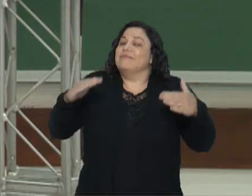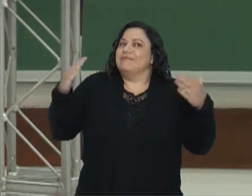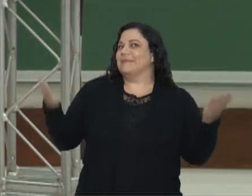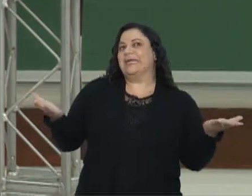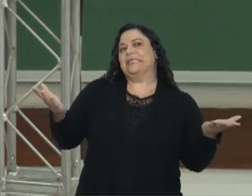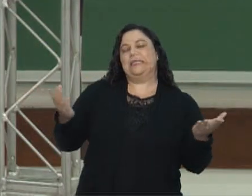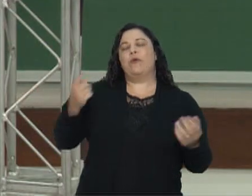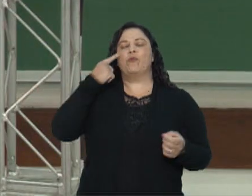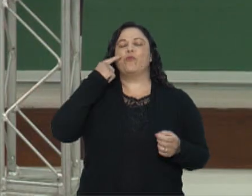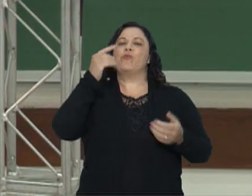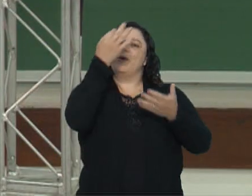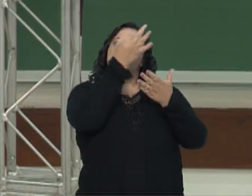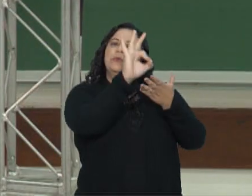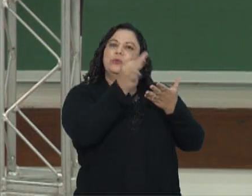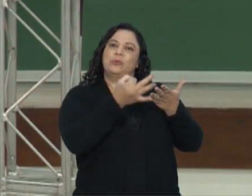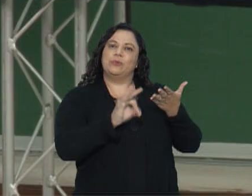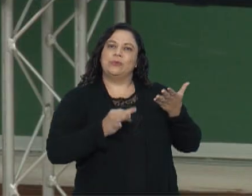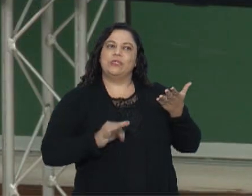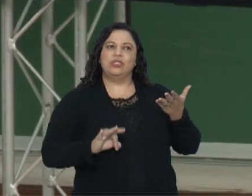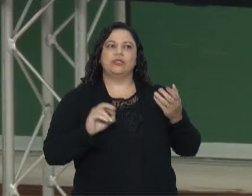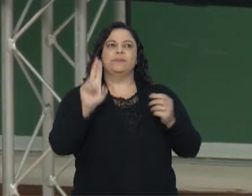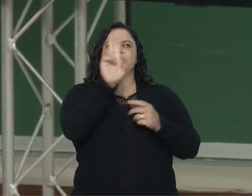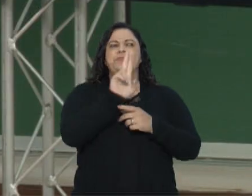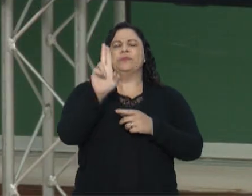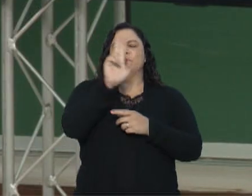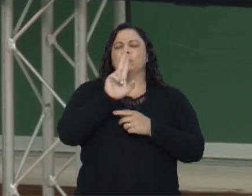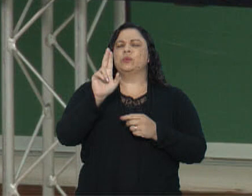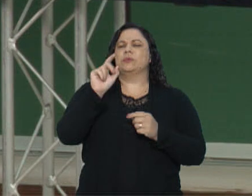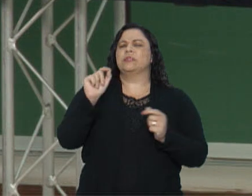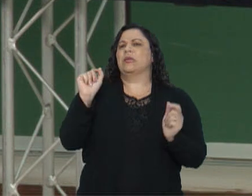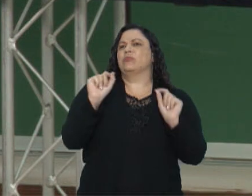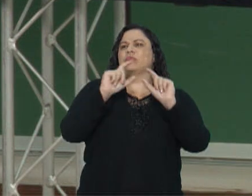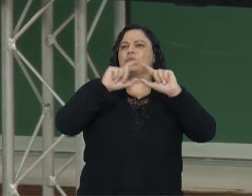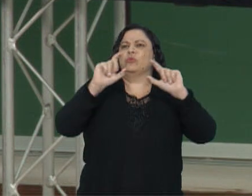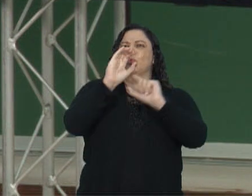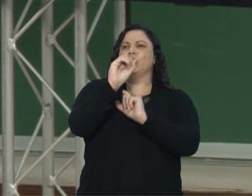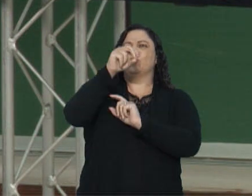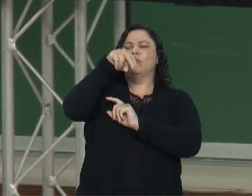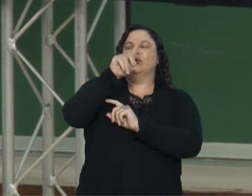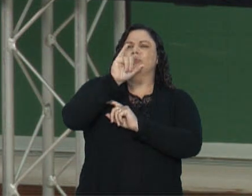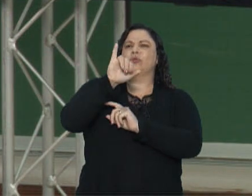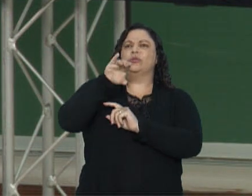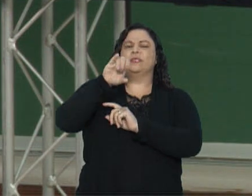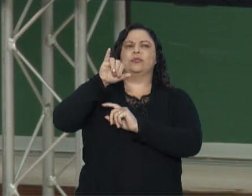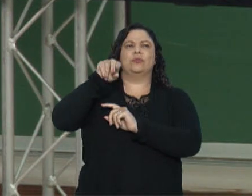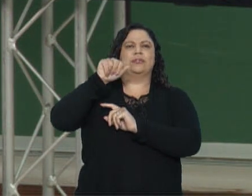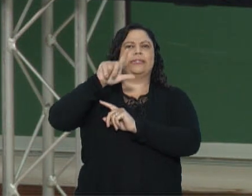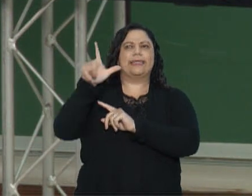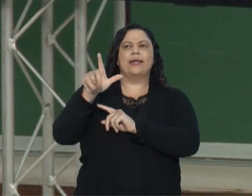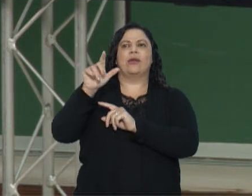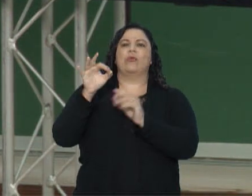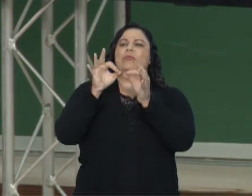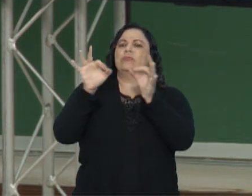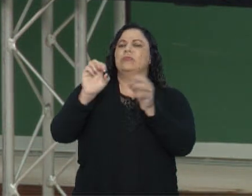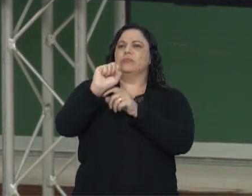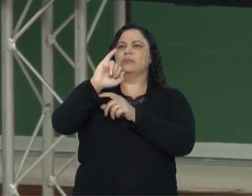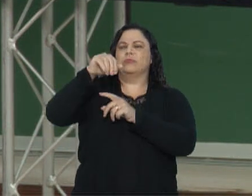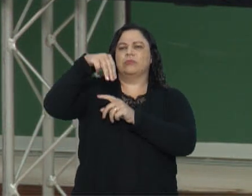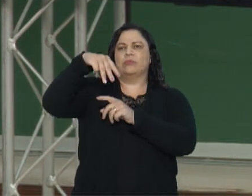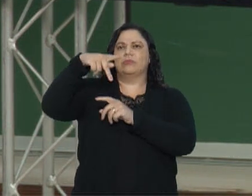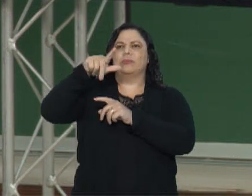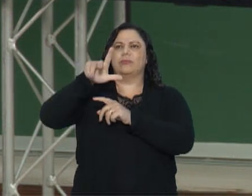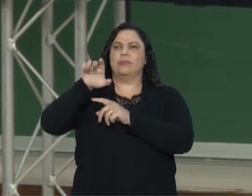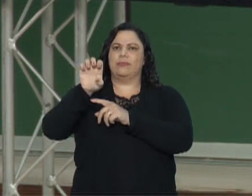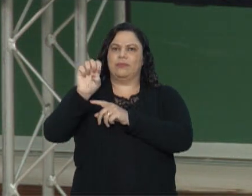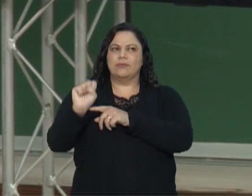Entonces, vamos a la corrección, utilizando o condicional simple. Primeira frase, yo que tú viviría. Frase